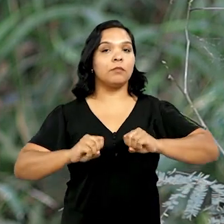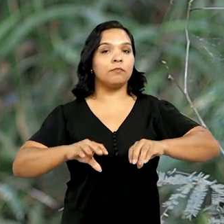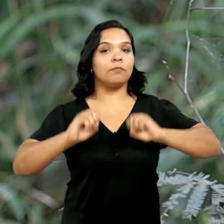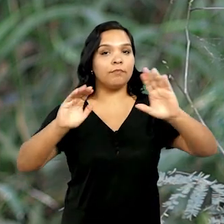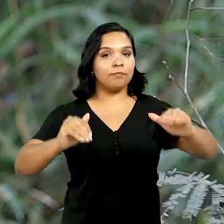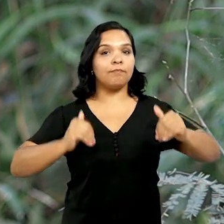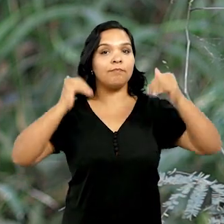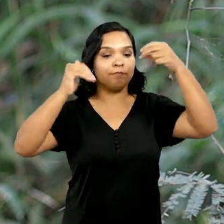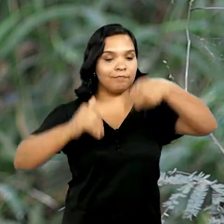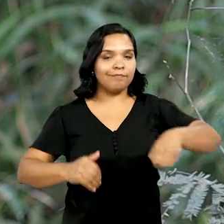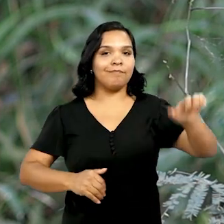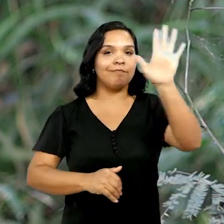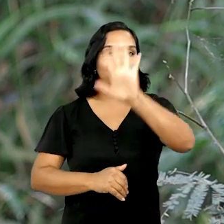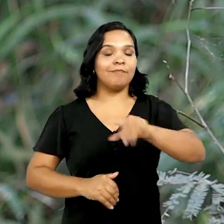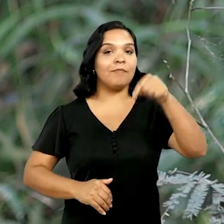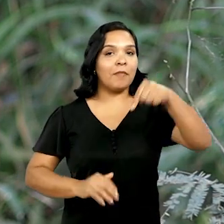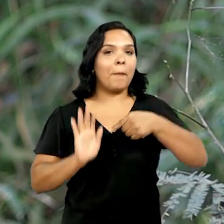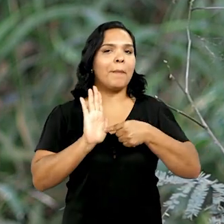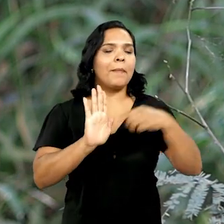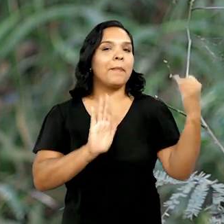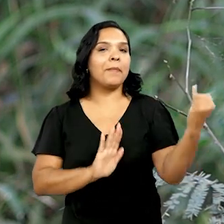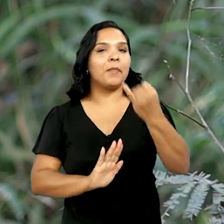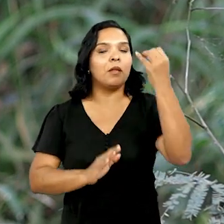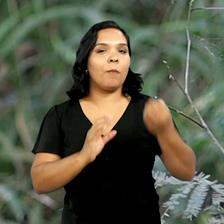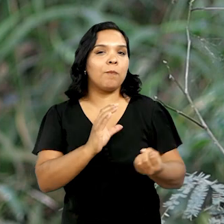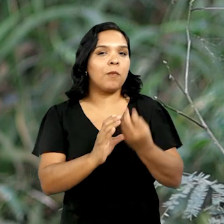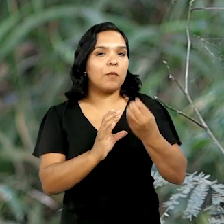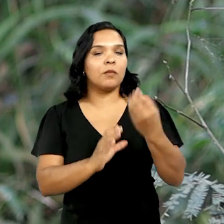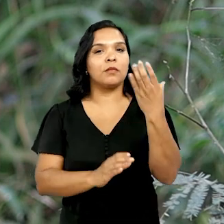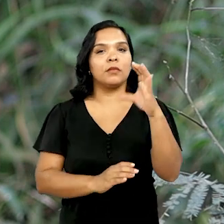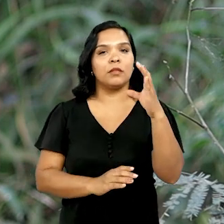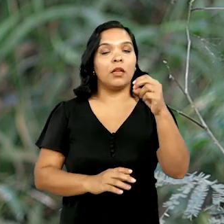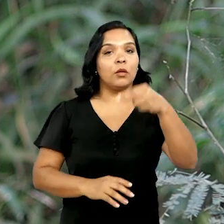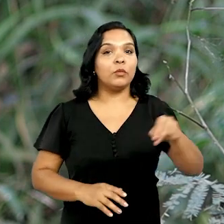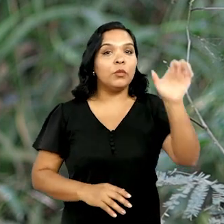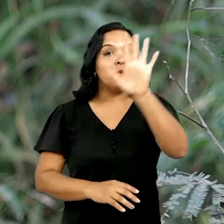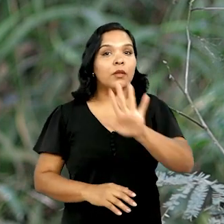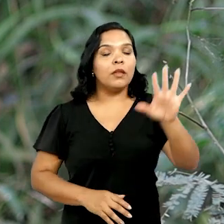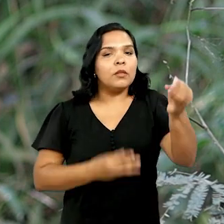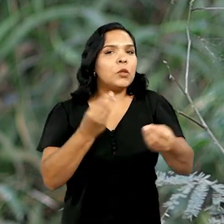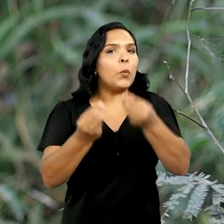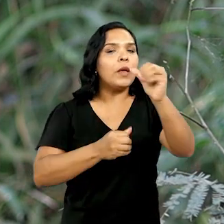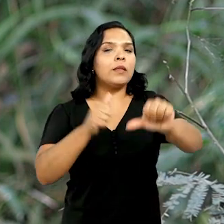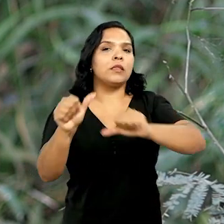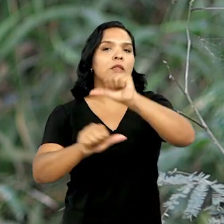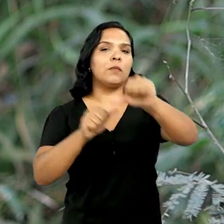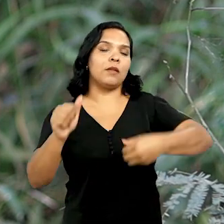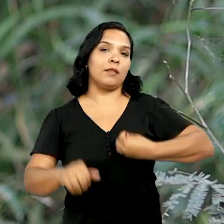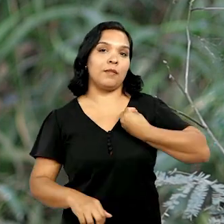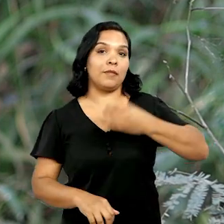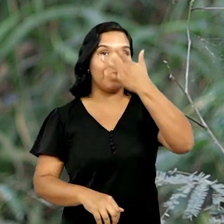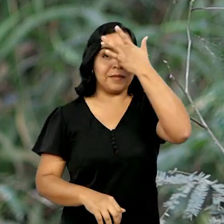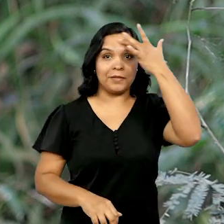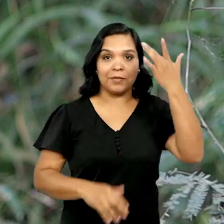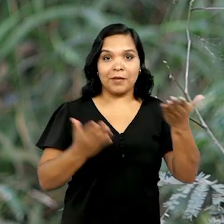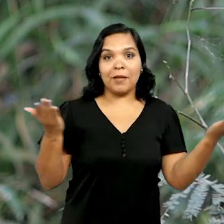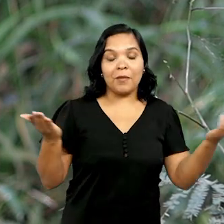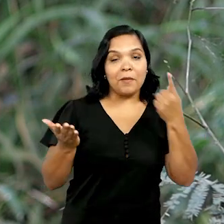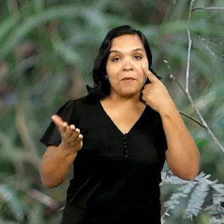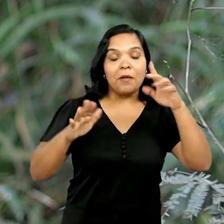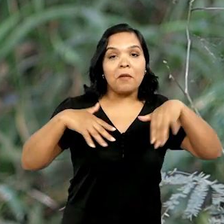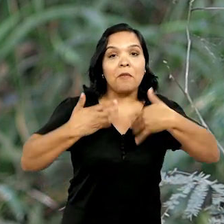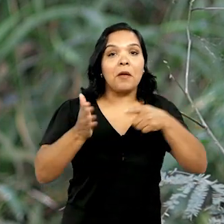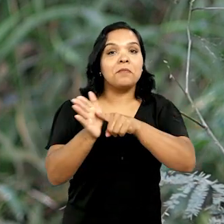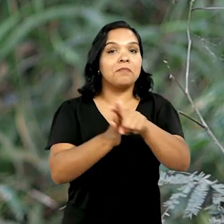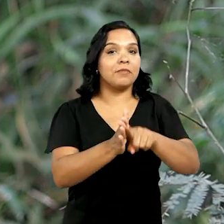superior nordestinas. Aqui a gente mostra a importância das produções científicas do Nordeste e como elas têm transformado a vida das pessoas. Vamos